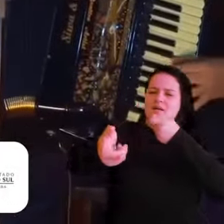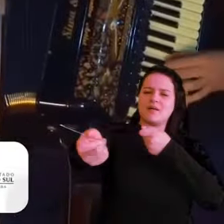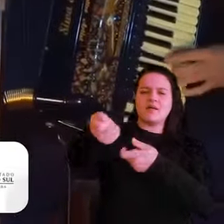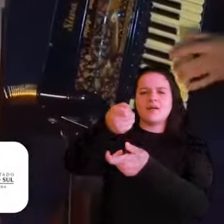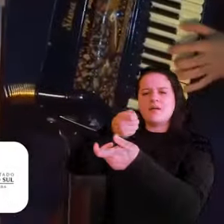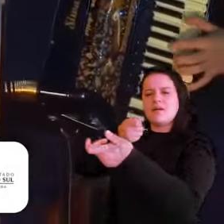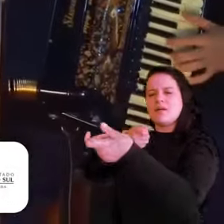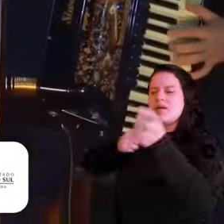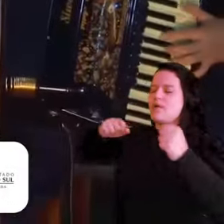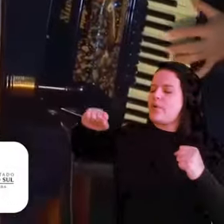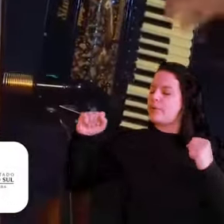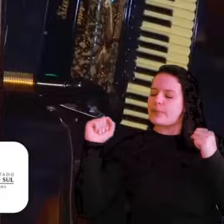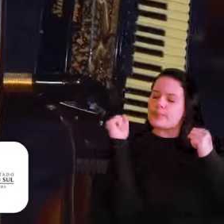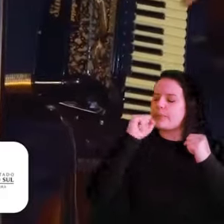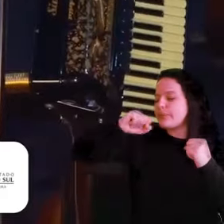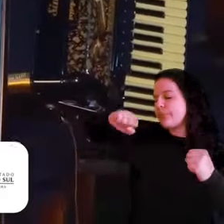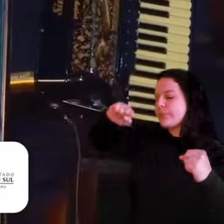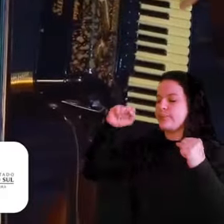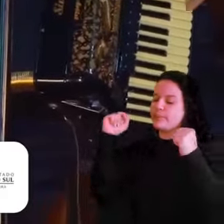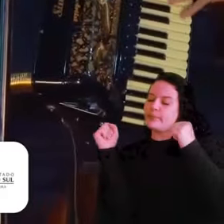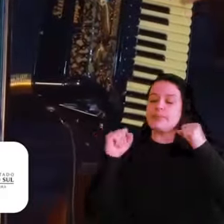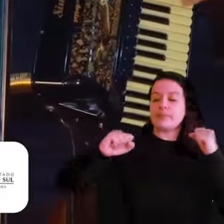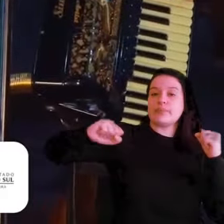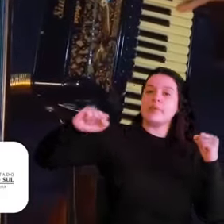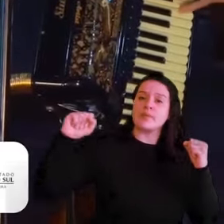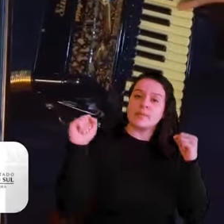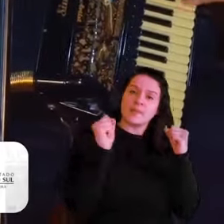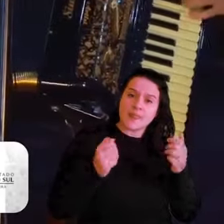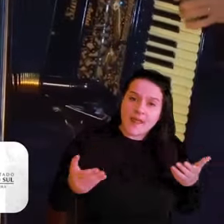pialo, oreando uma cordona.